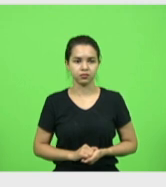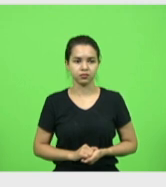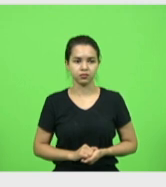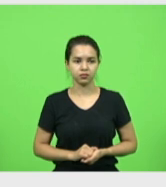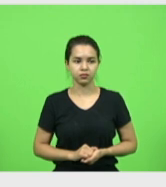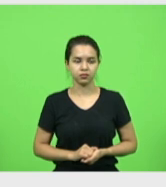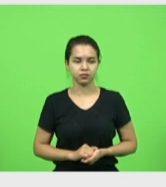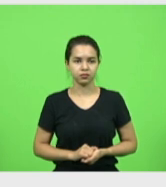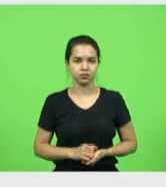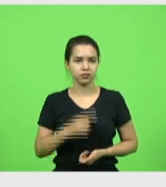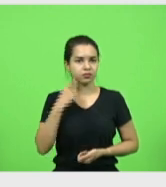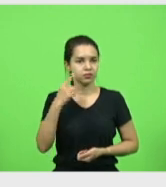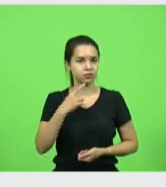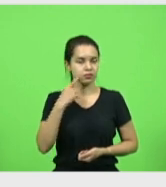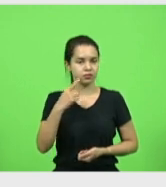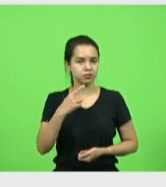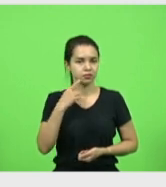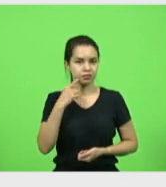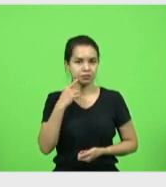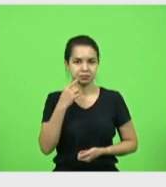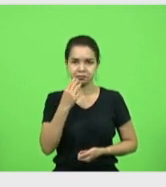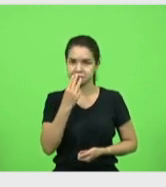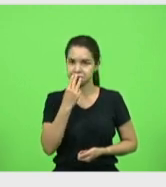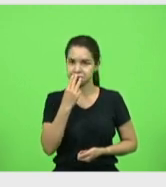Como vota o deputado Moacir Sopelsa?